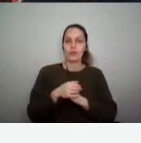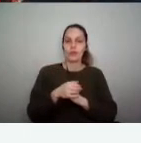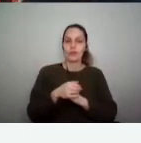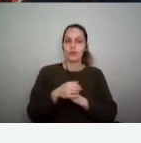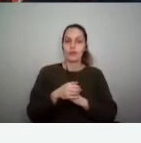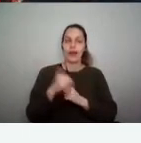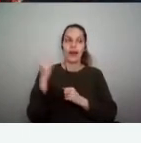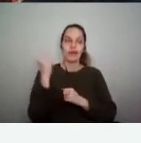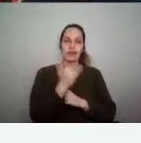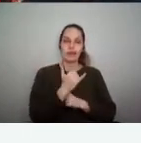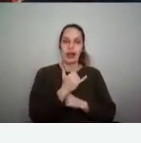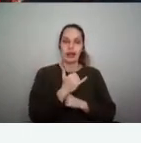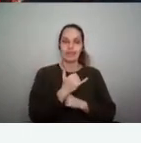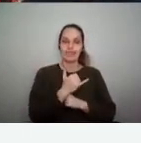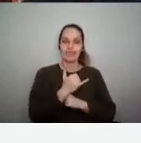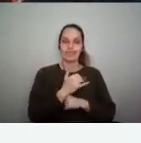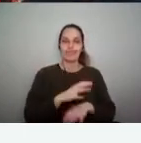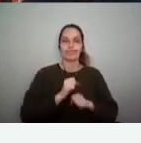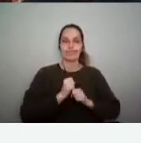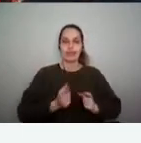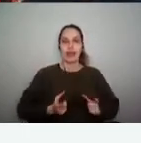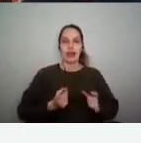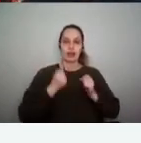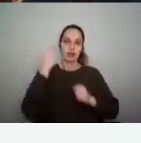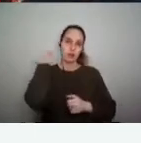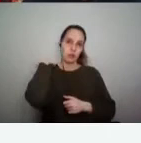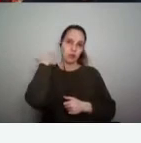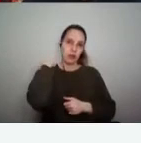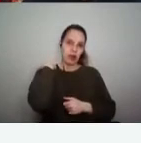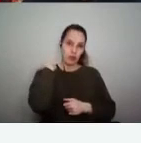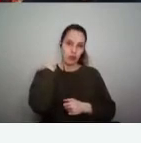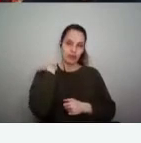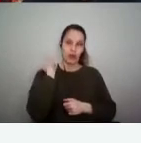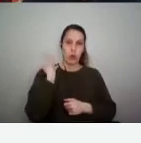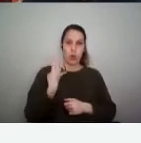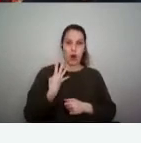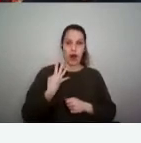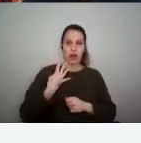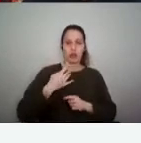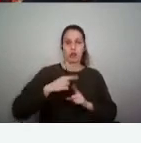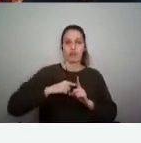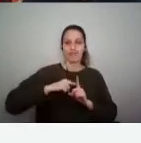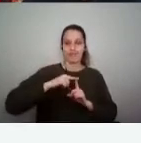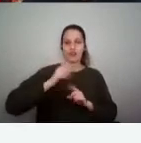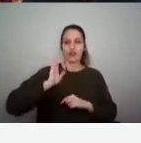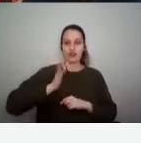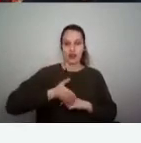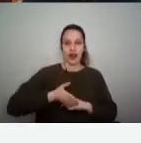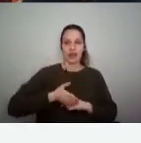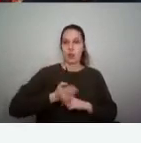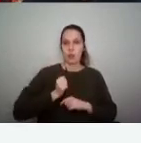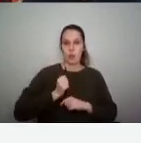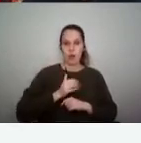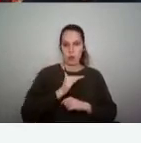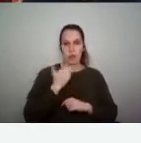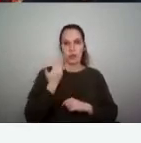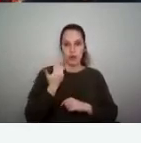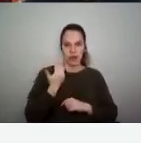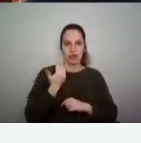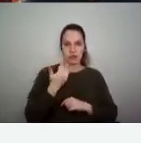pulmão, um estágio 4, e que ele ia morrer, e que os encontros dele com a gente a partir de agora eram